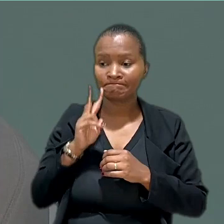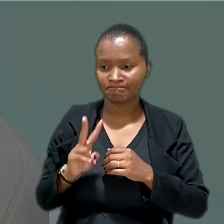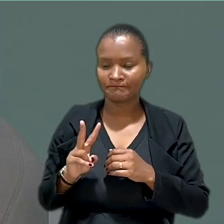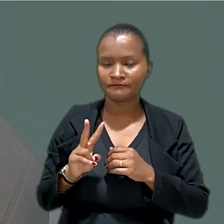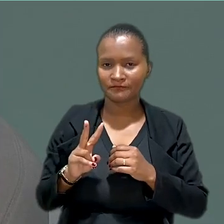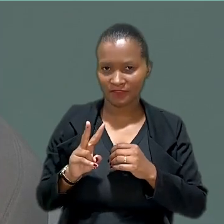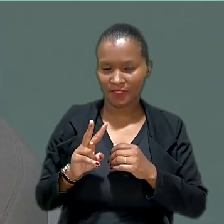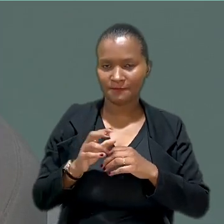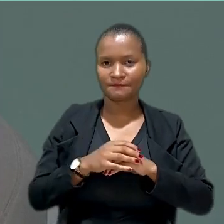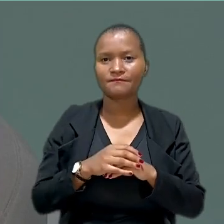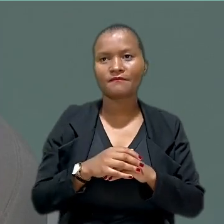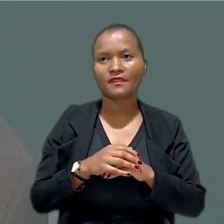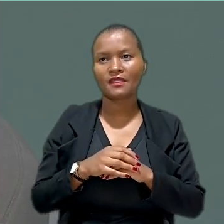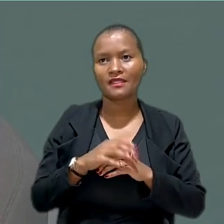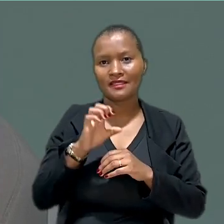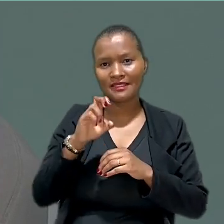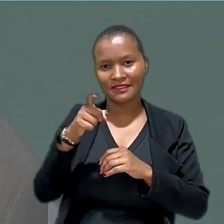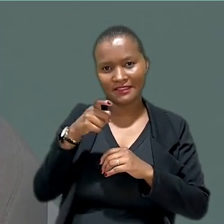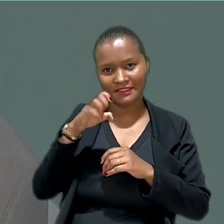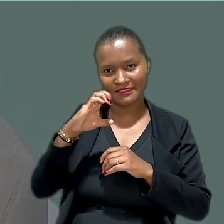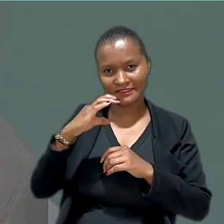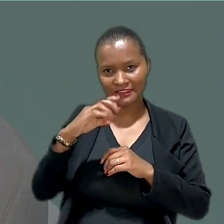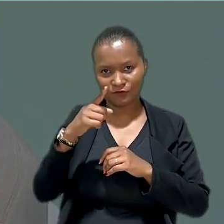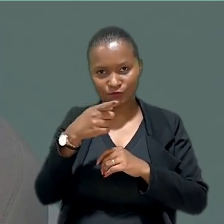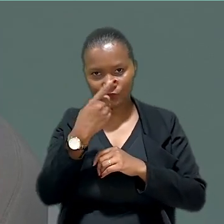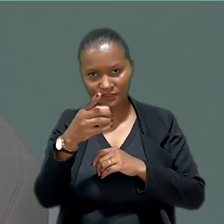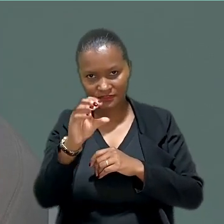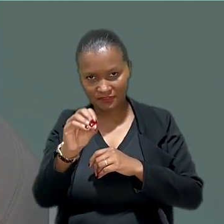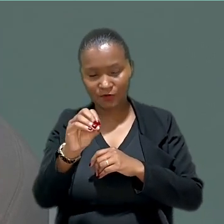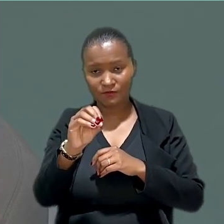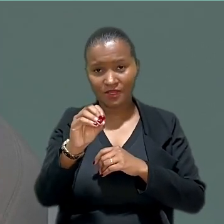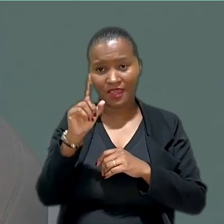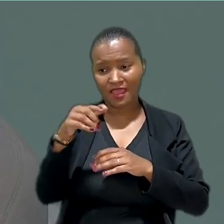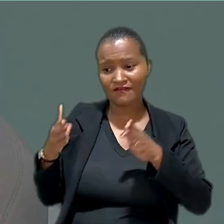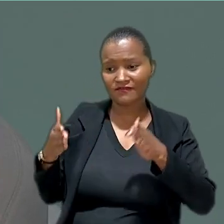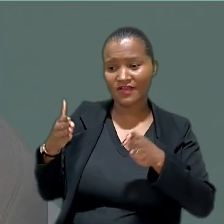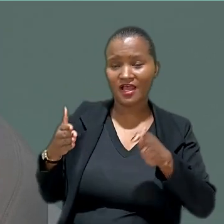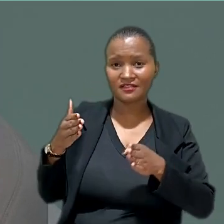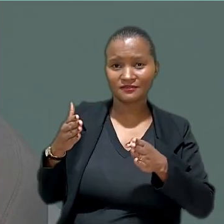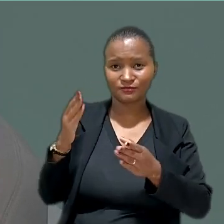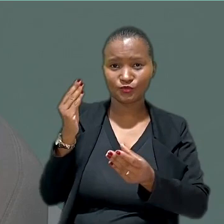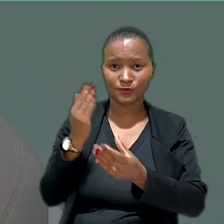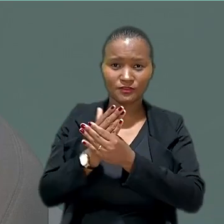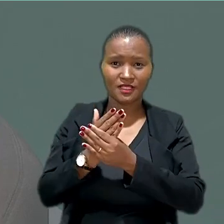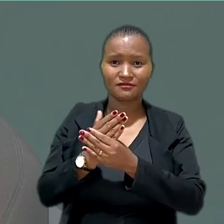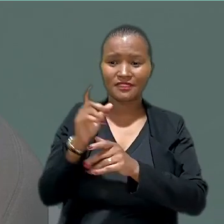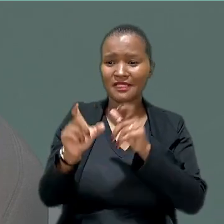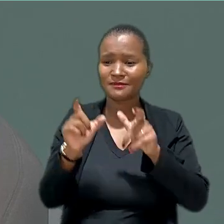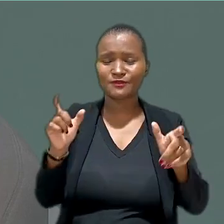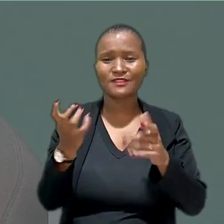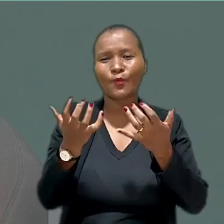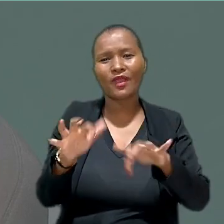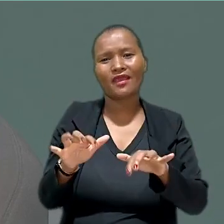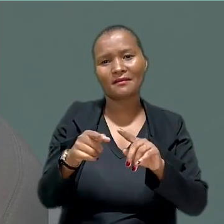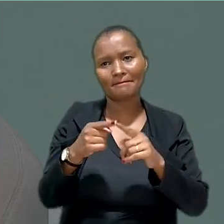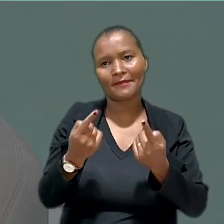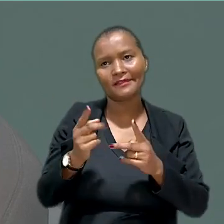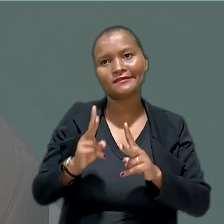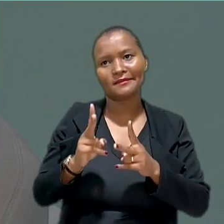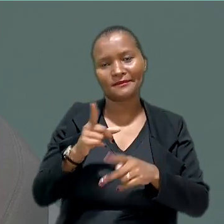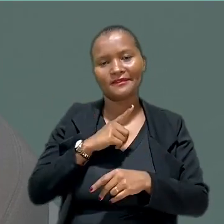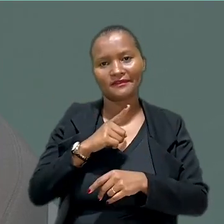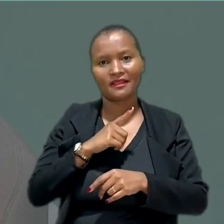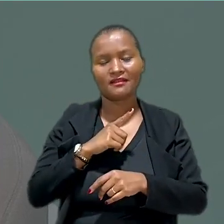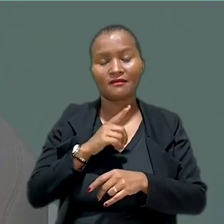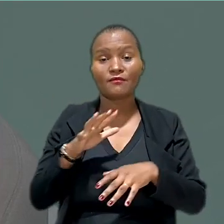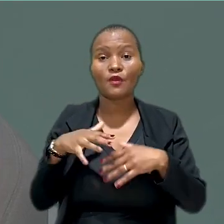Veja, a execução é uma fase do processo que ninguém deseja, mas geralmente ela está sempre presente. Quando